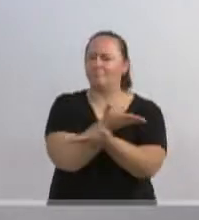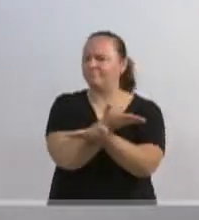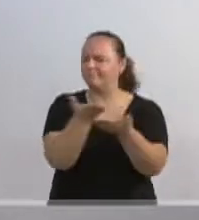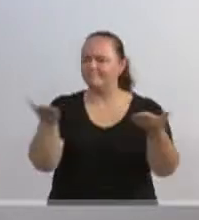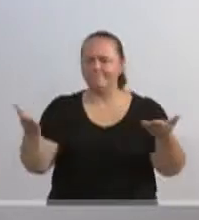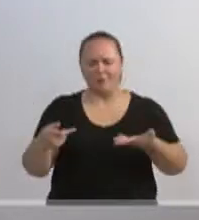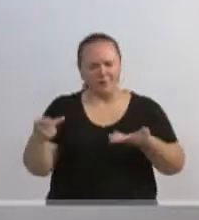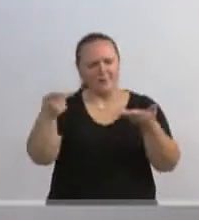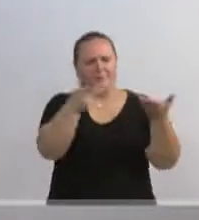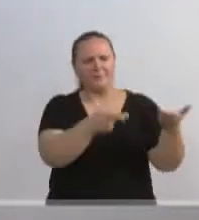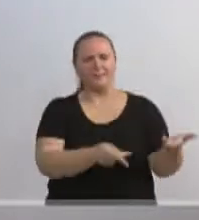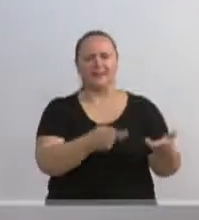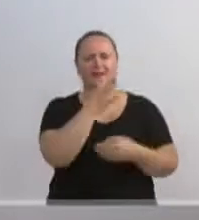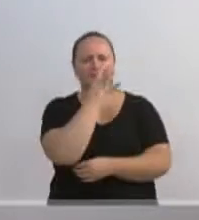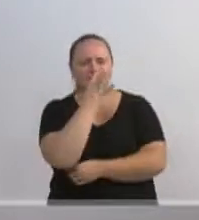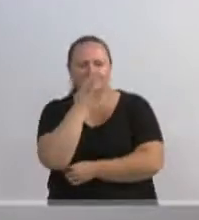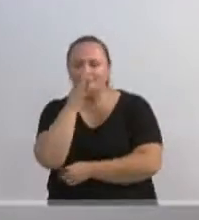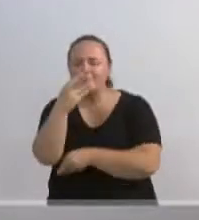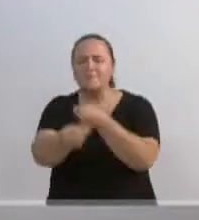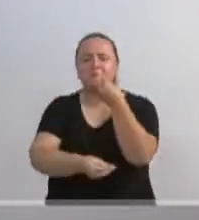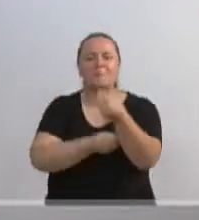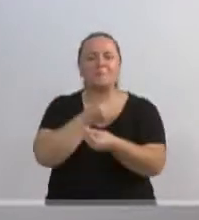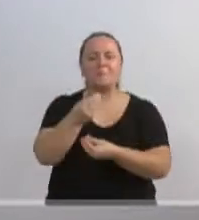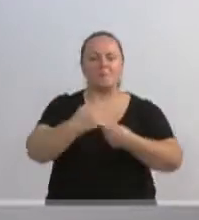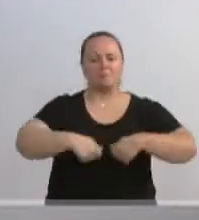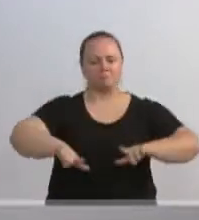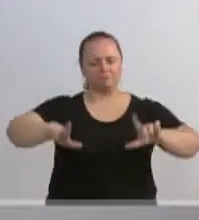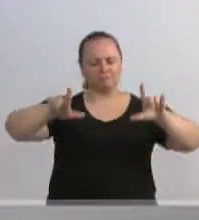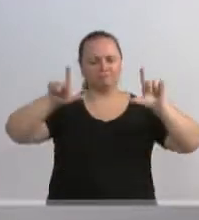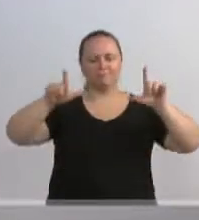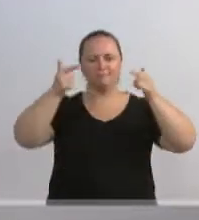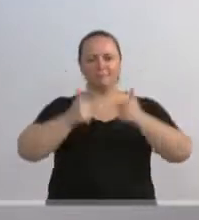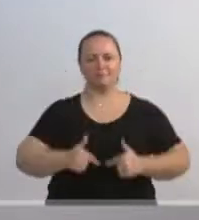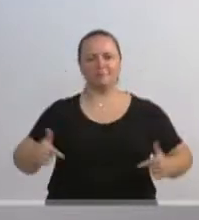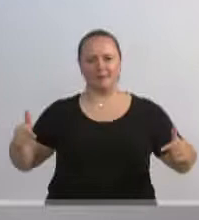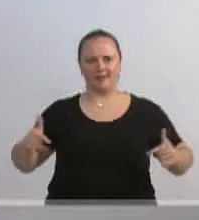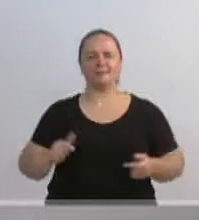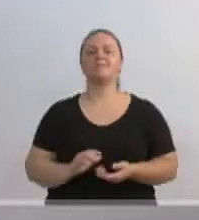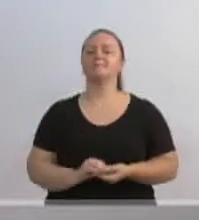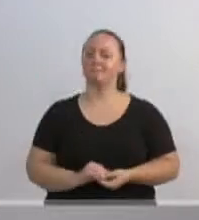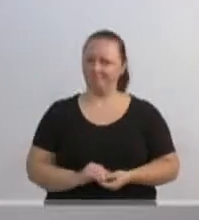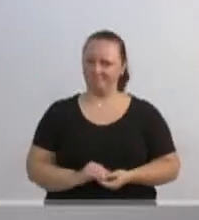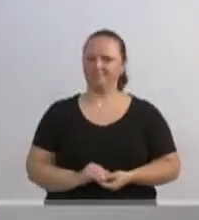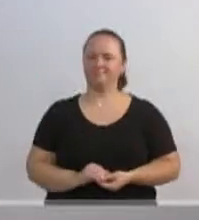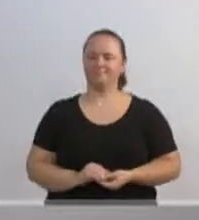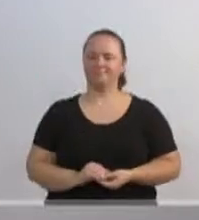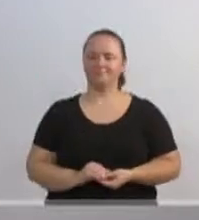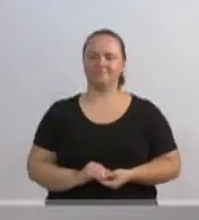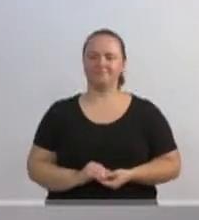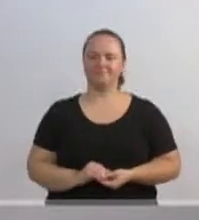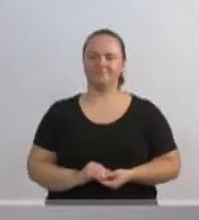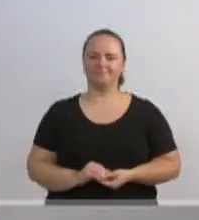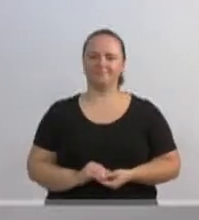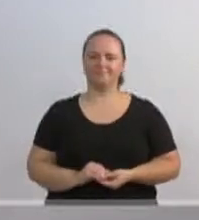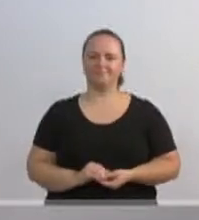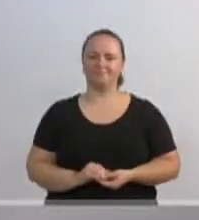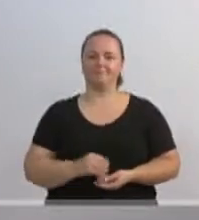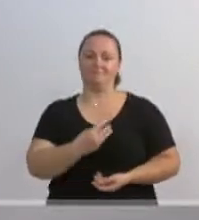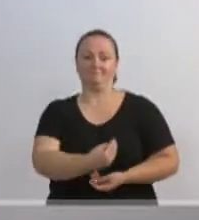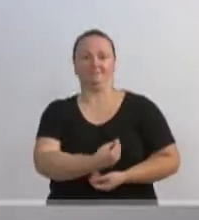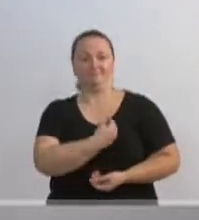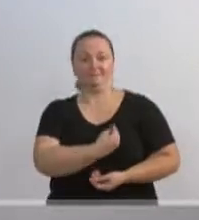lá para acompanharem conosco o como está o portal de transparência da câmara municipal nós estamos na verdade